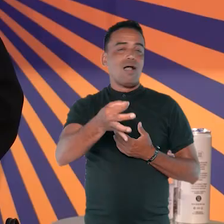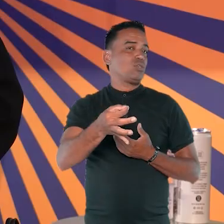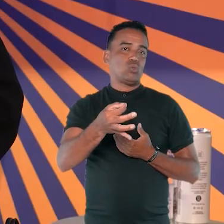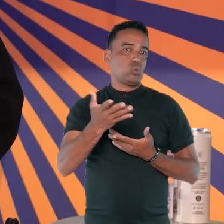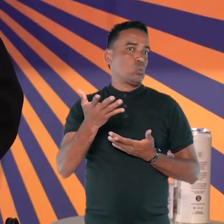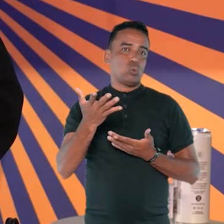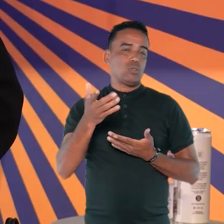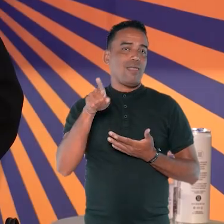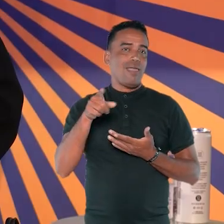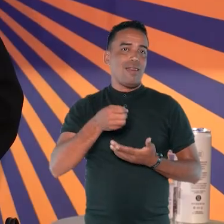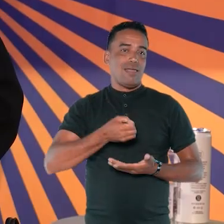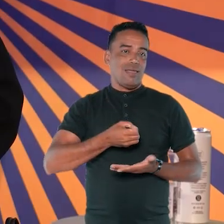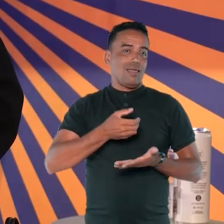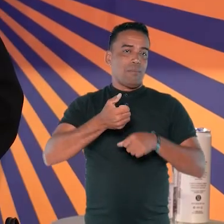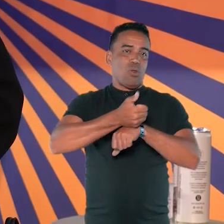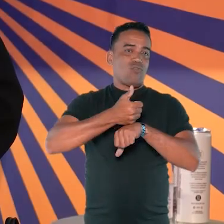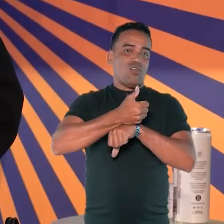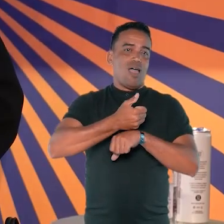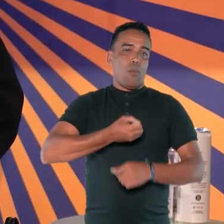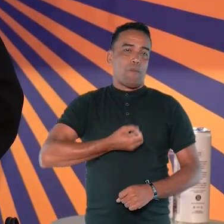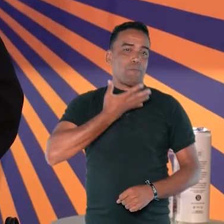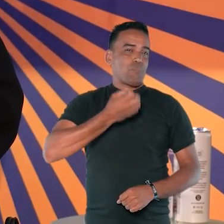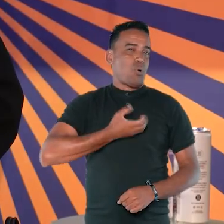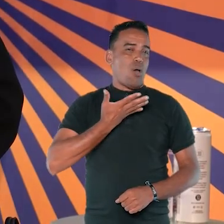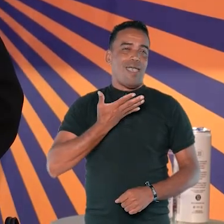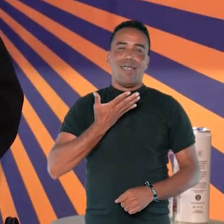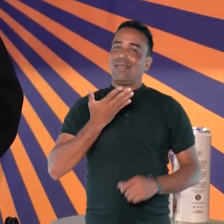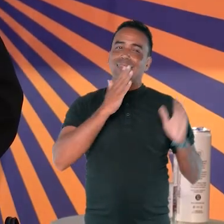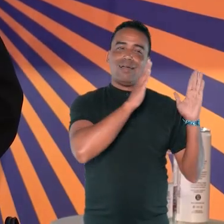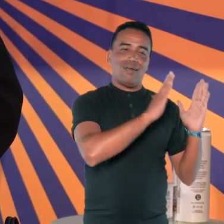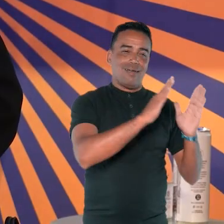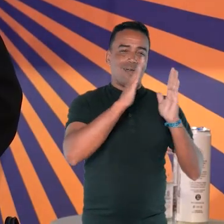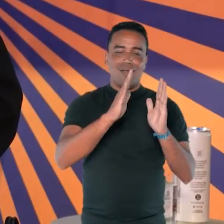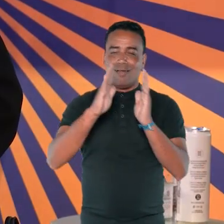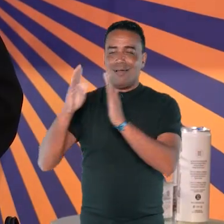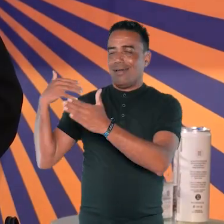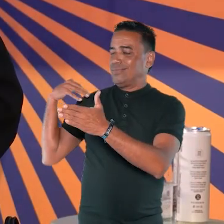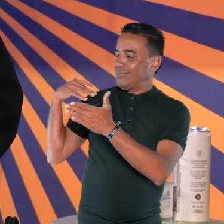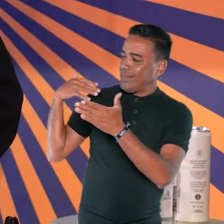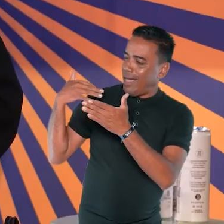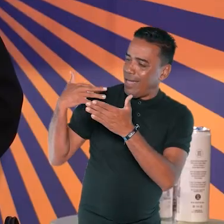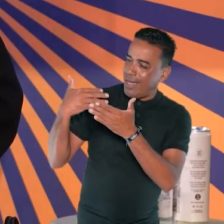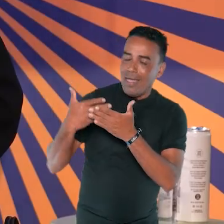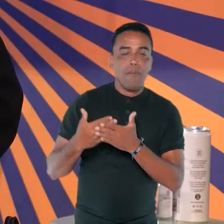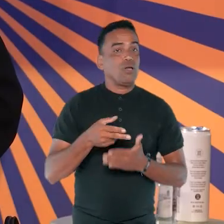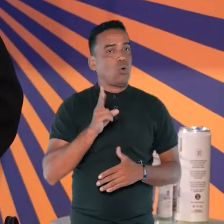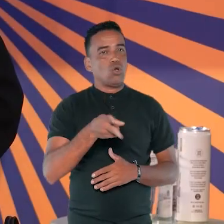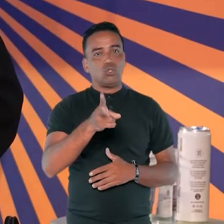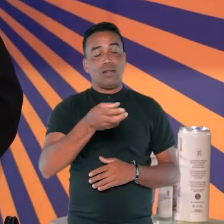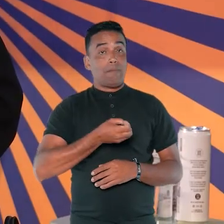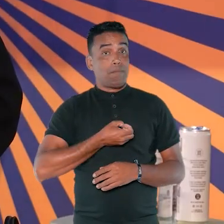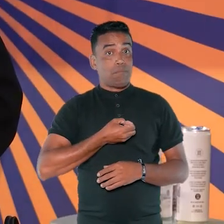tempo, como bem disse Zé Murilo de Carvalho. Então, ele continuaria a ser o poeta. E talvez